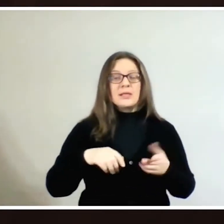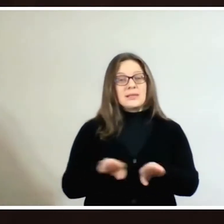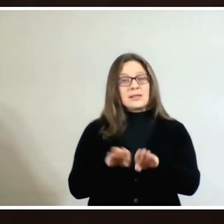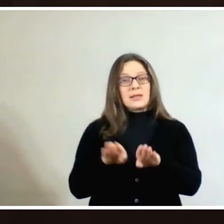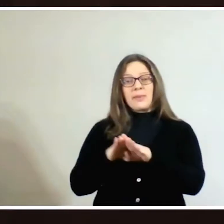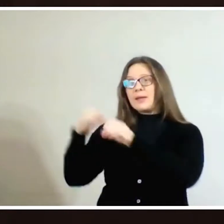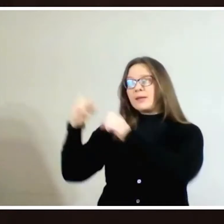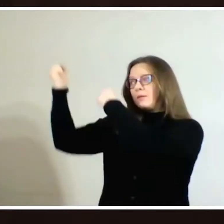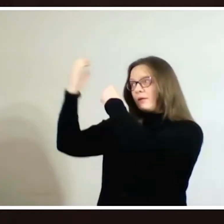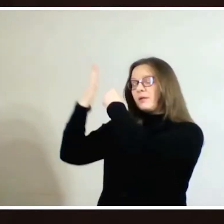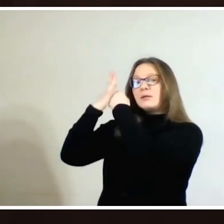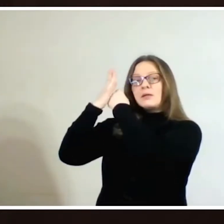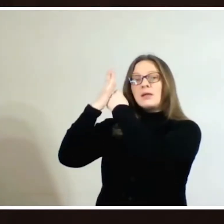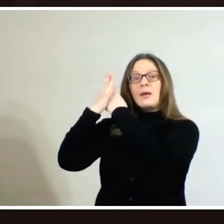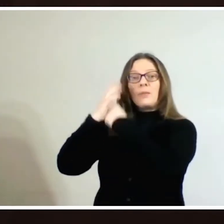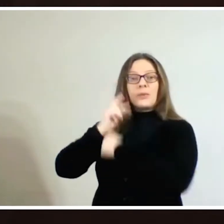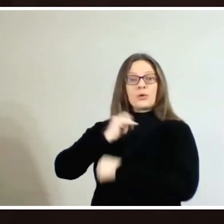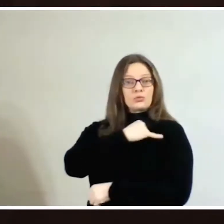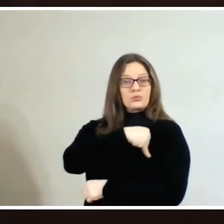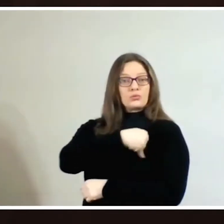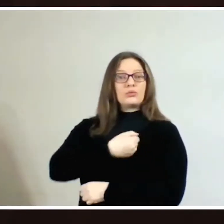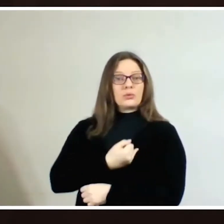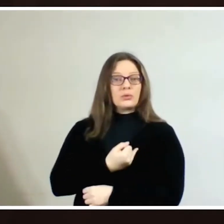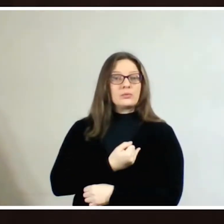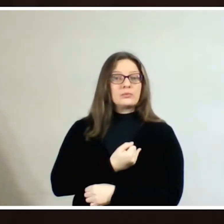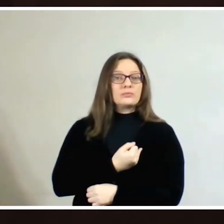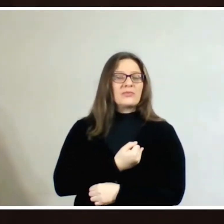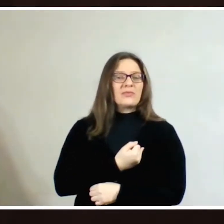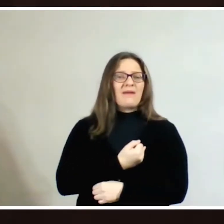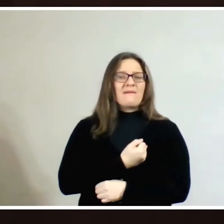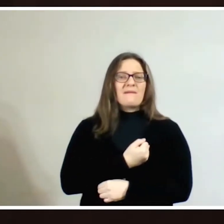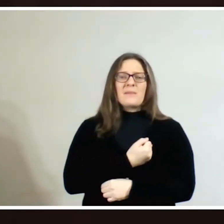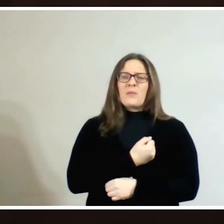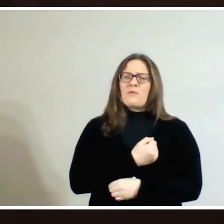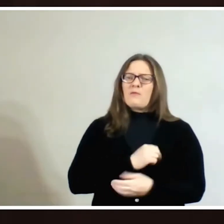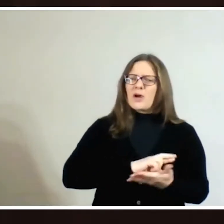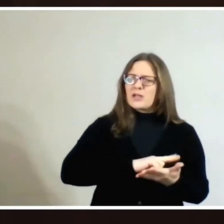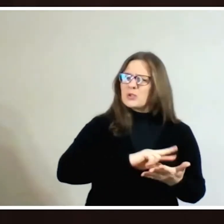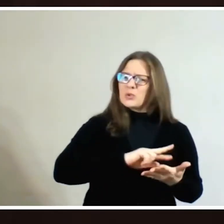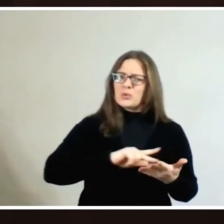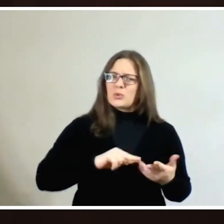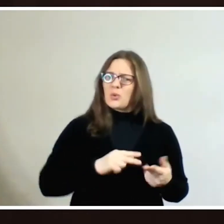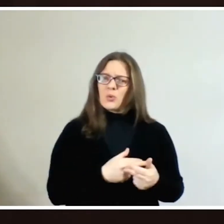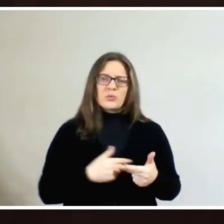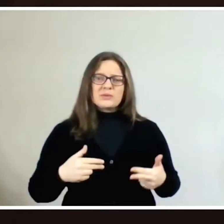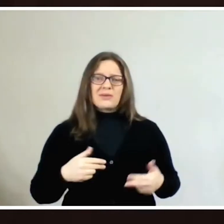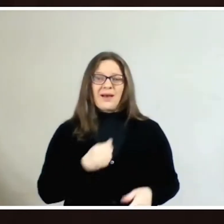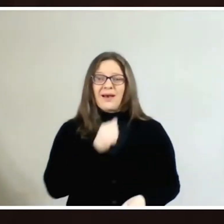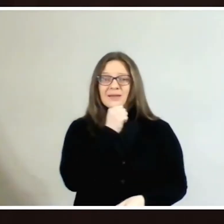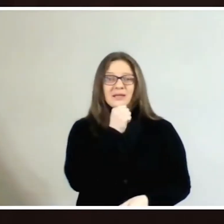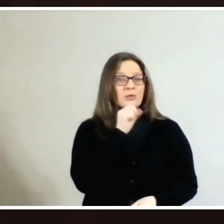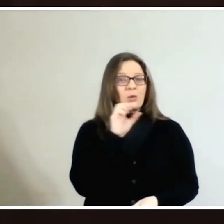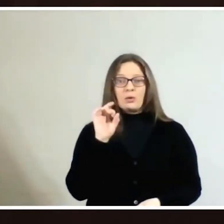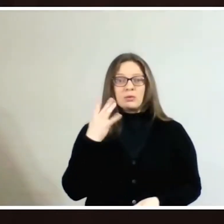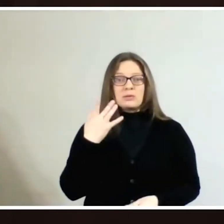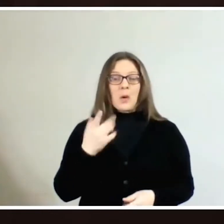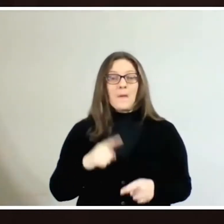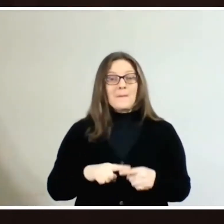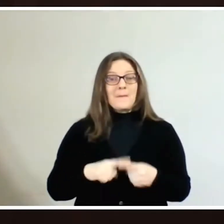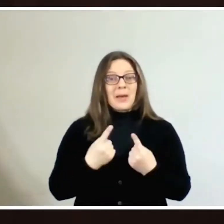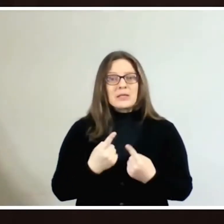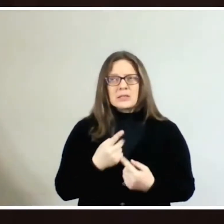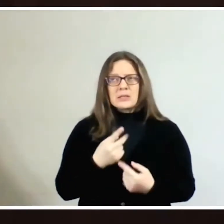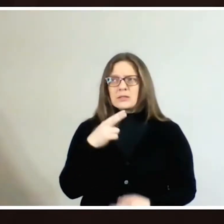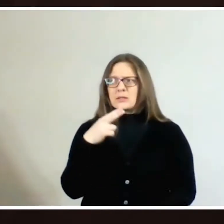reveladas para João, muitas coisas não aconteceram ainda. E hoje, olhando para trás, muitas coisas de